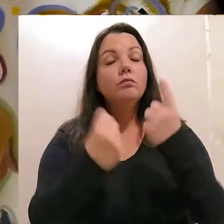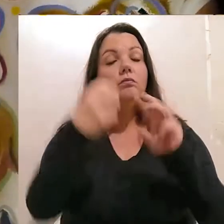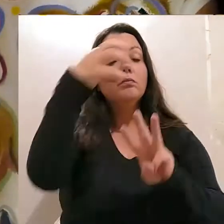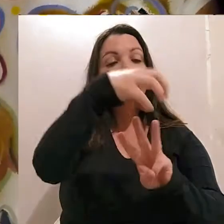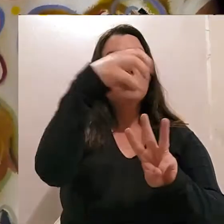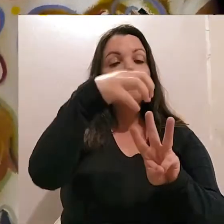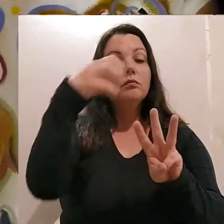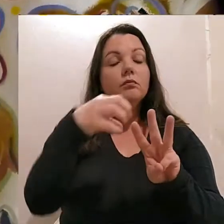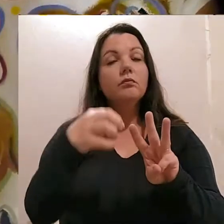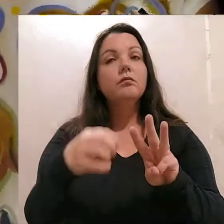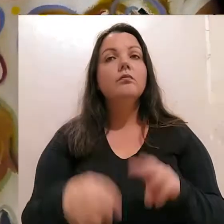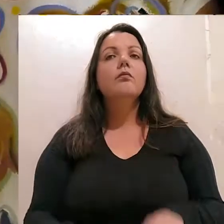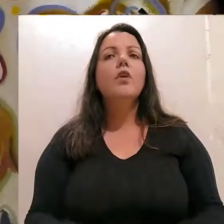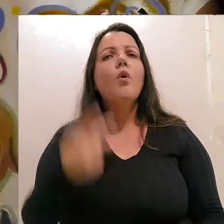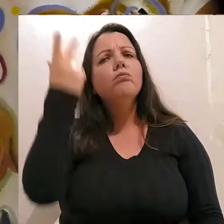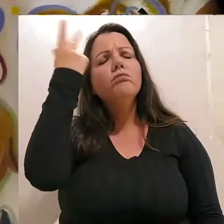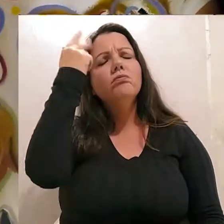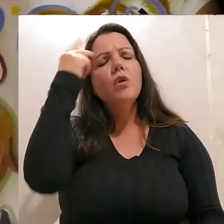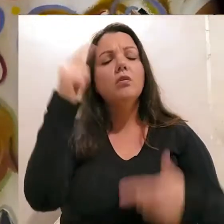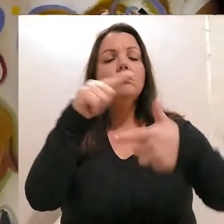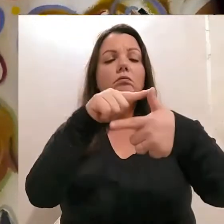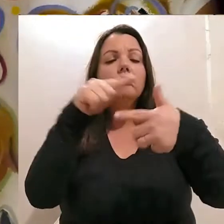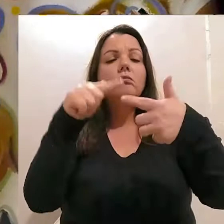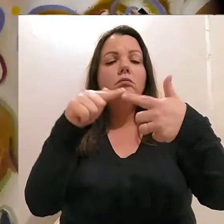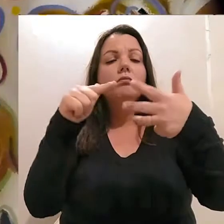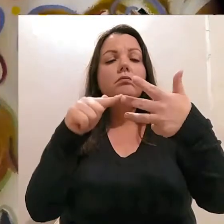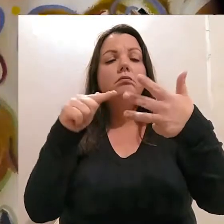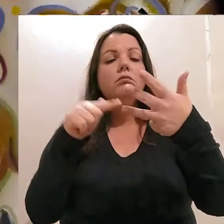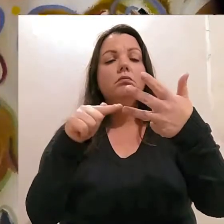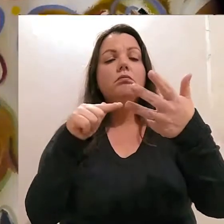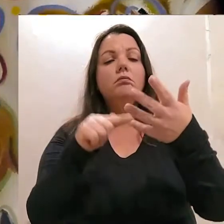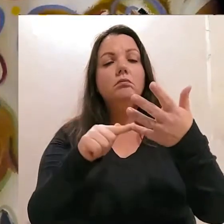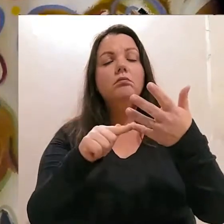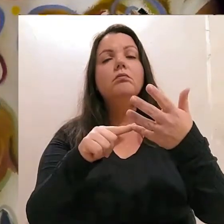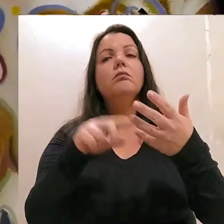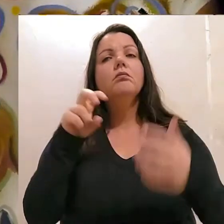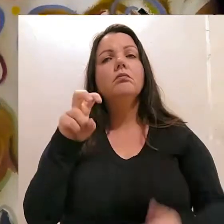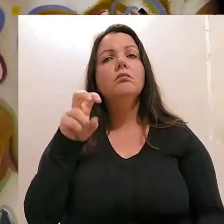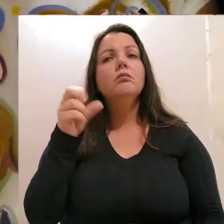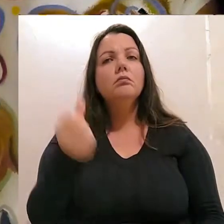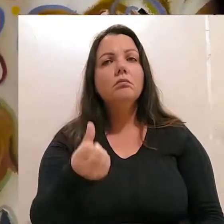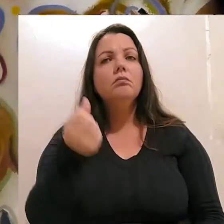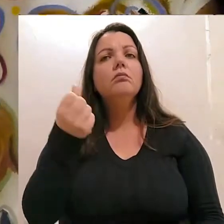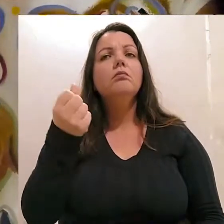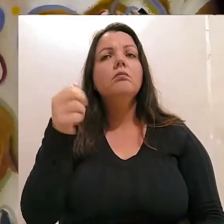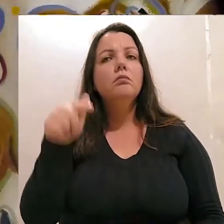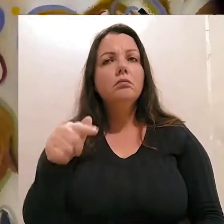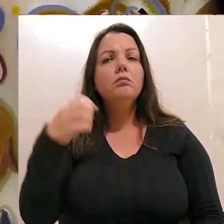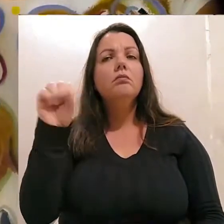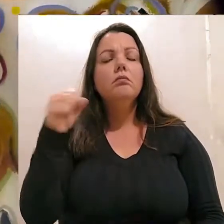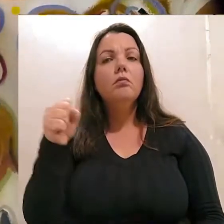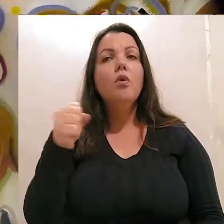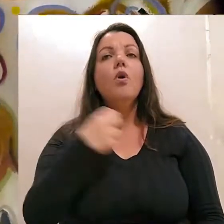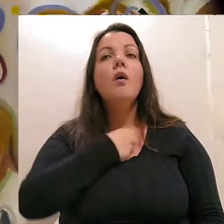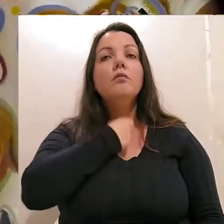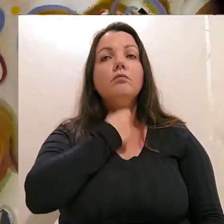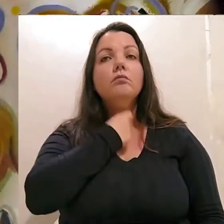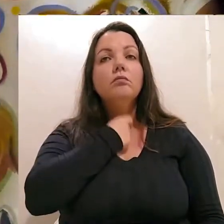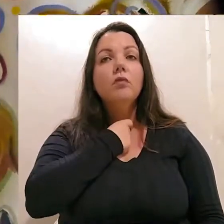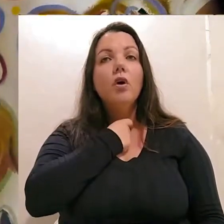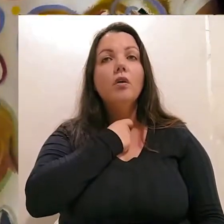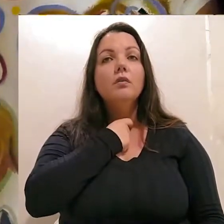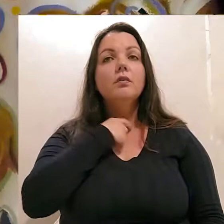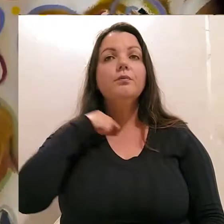e geralmente é uma primeira uma segunda uma 3ª 4ª 5ª 6ª 7ª e 8ª voz